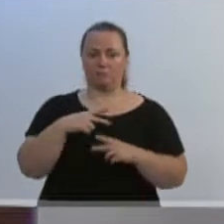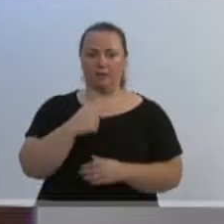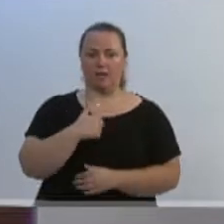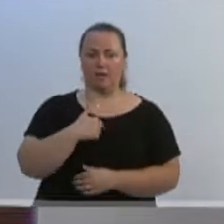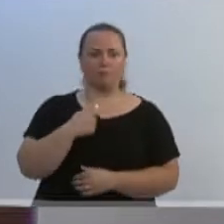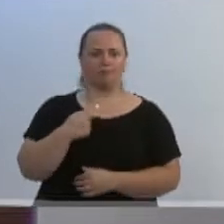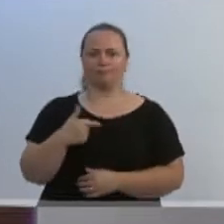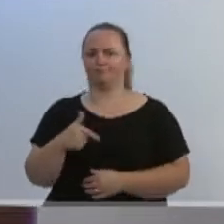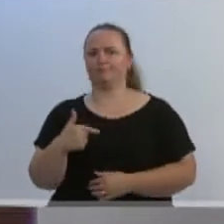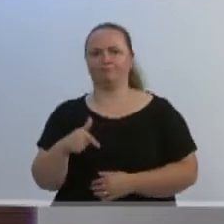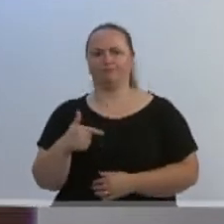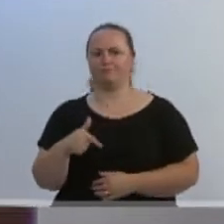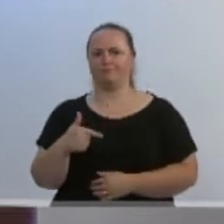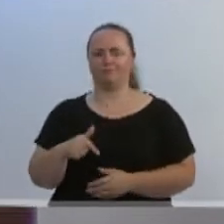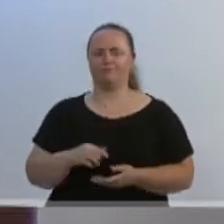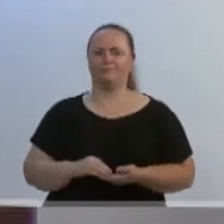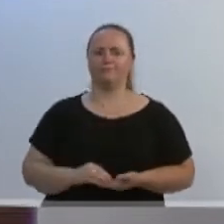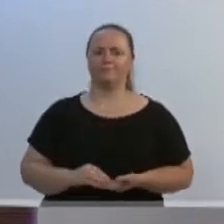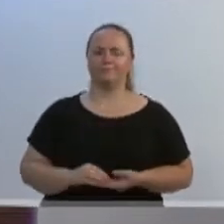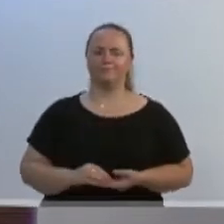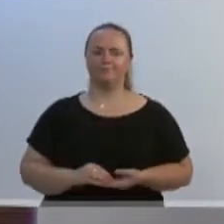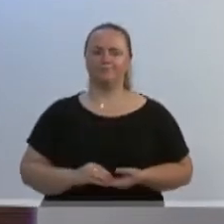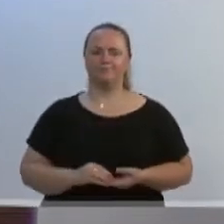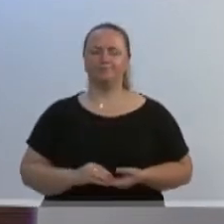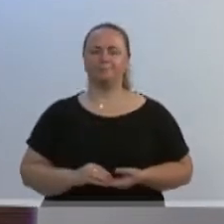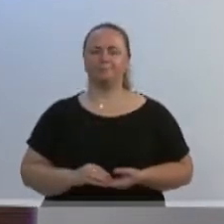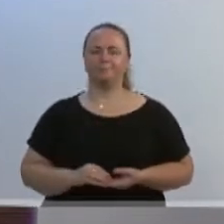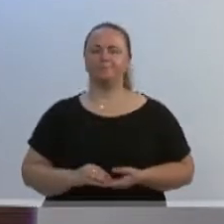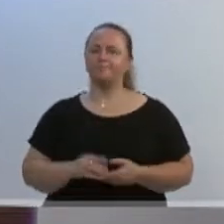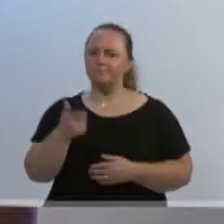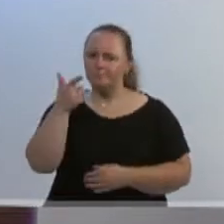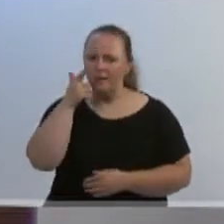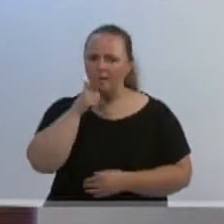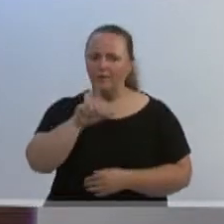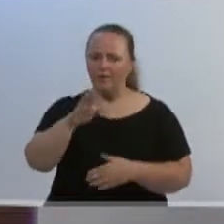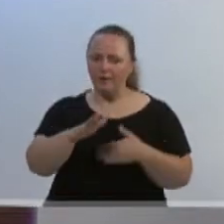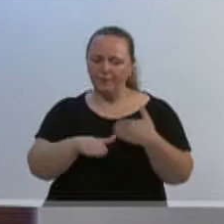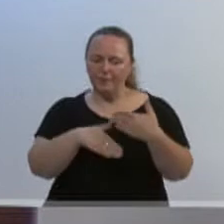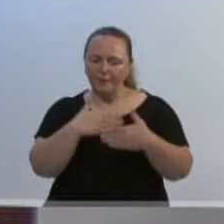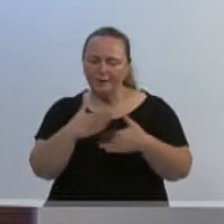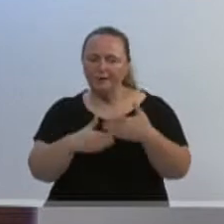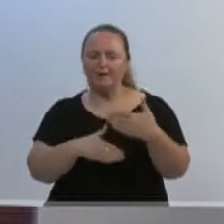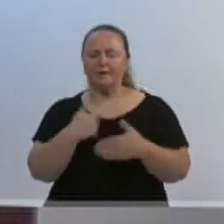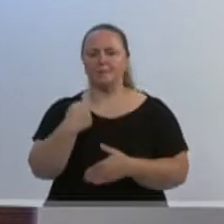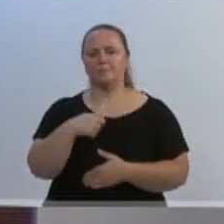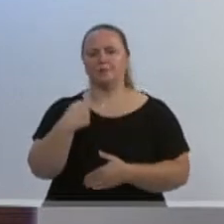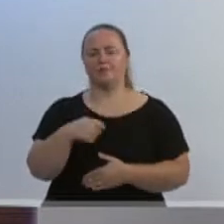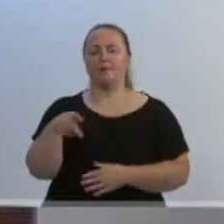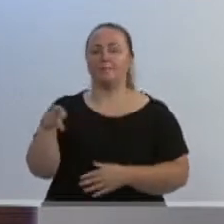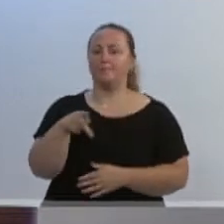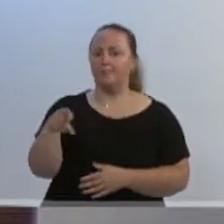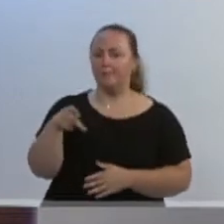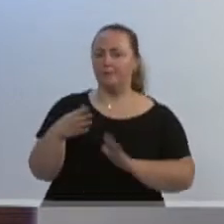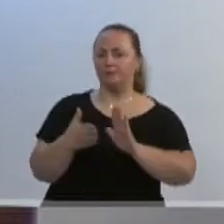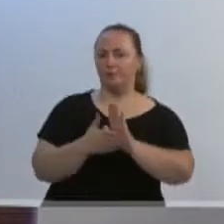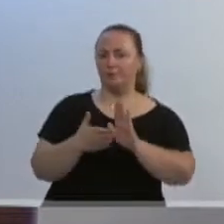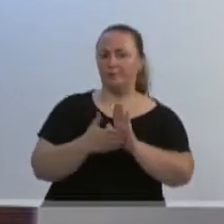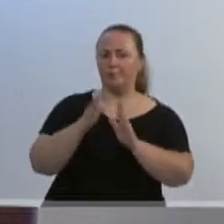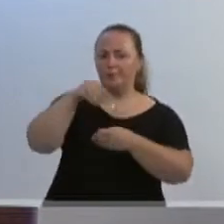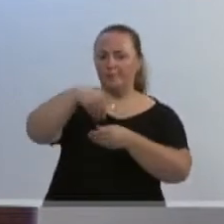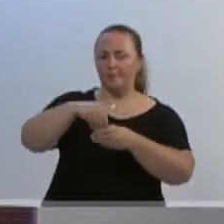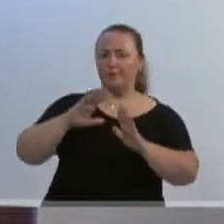tinha. E eu acho que, para se construir isso, deveriam sim vir aqui. Os professores que propõem isso na